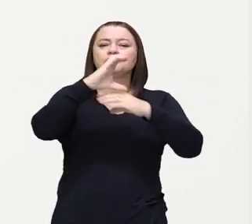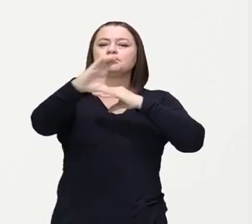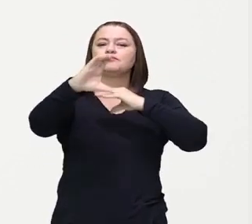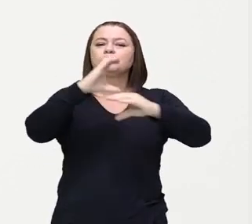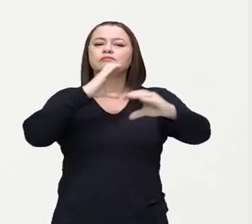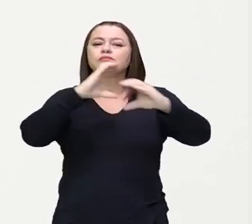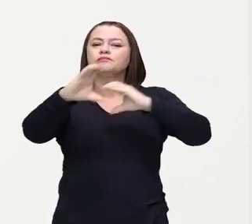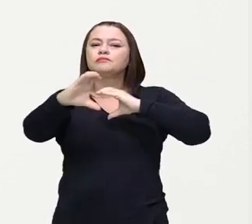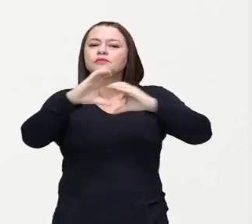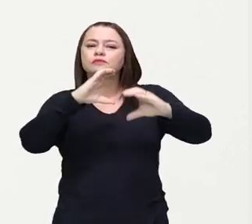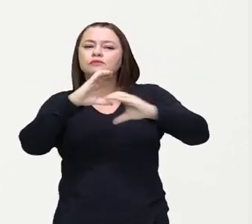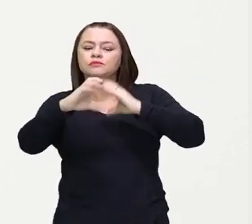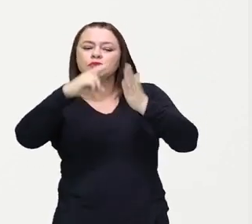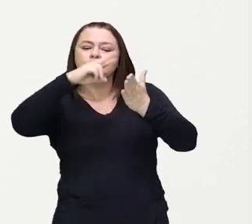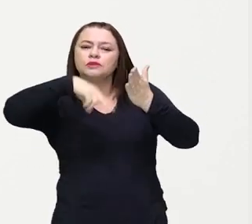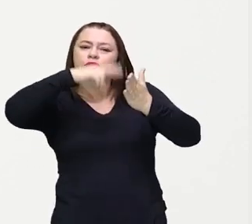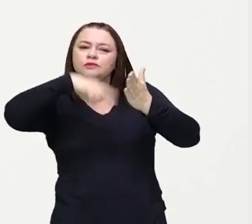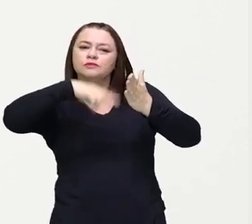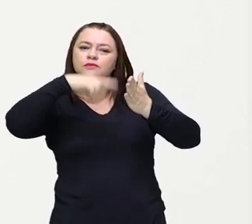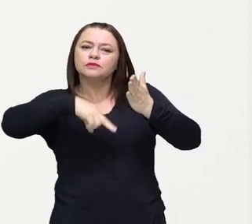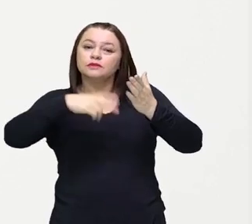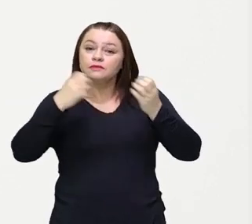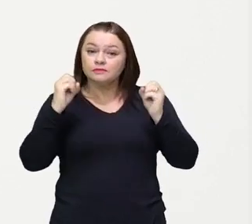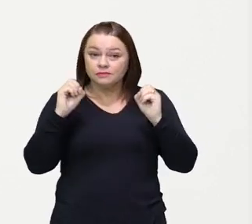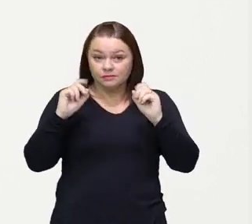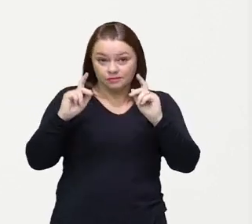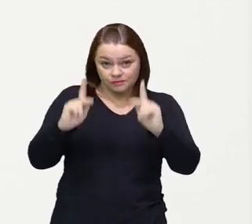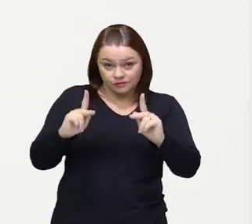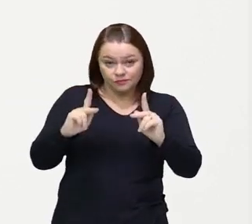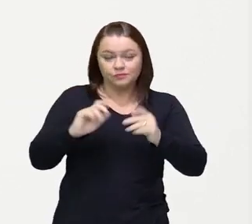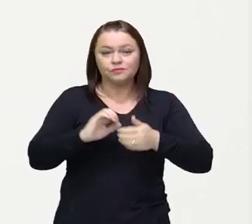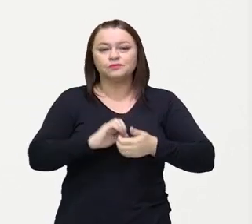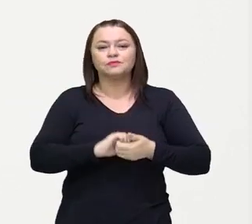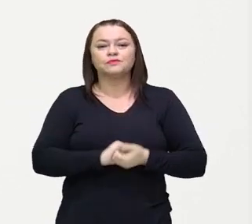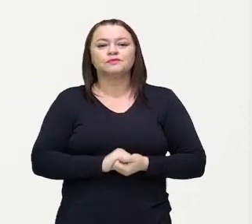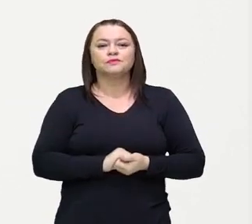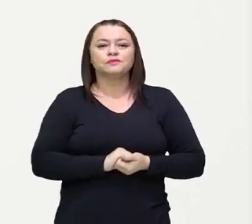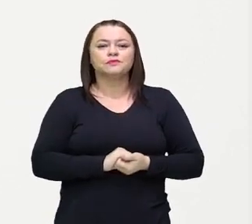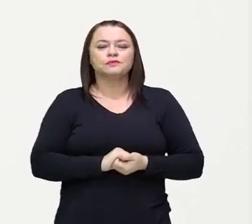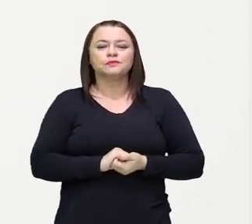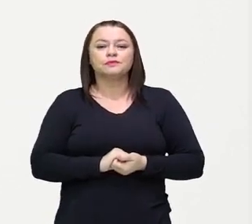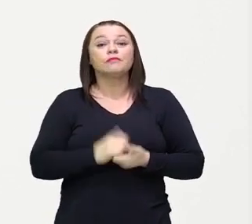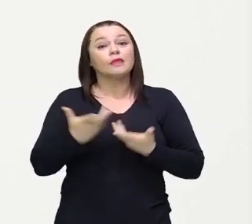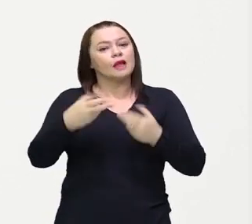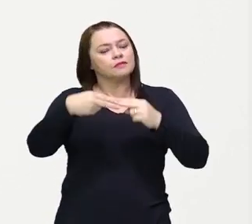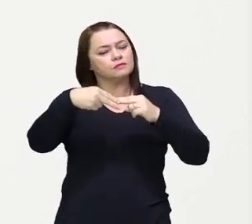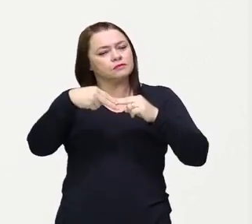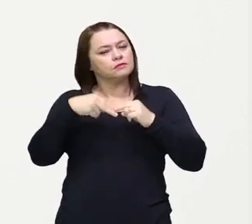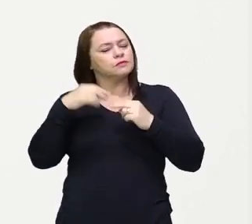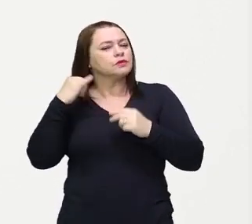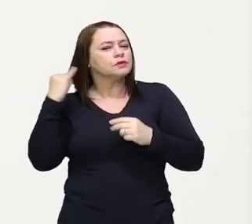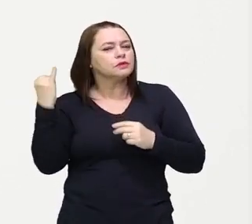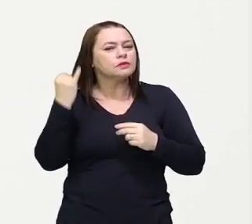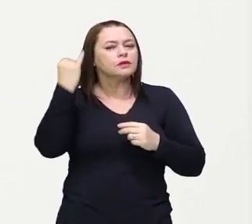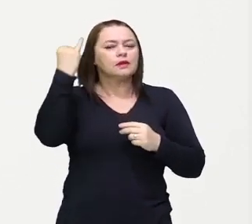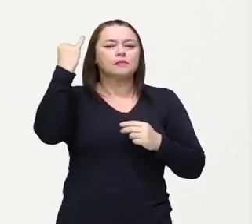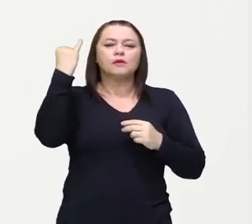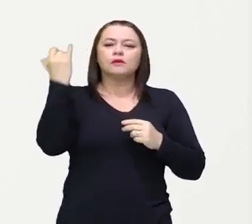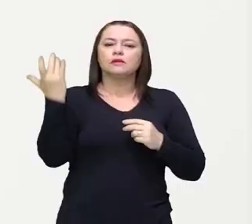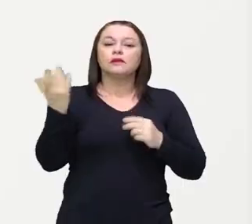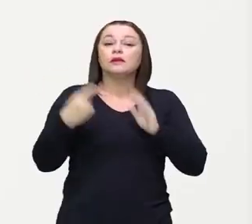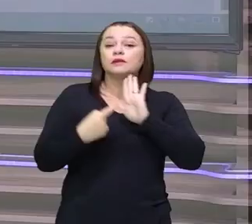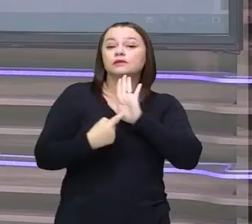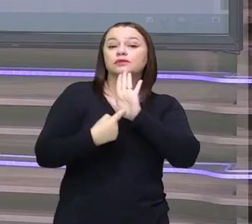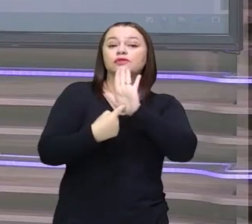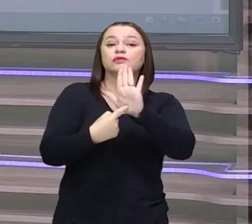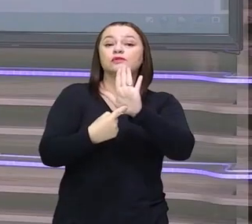comunicação, né? Tem que ter um sentido completo para que eu possa dizer que isso é uma frase. Por isso a importância de ter